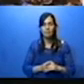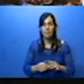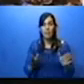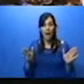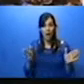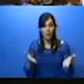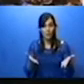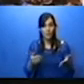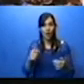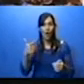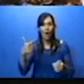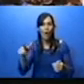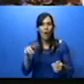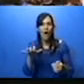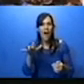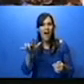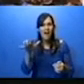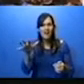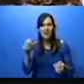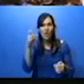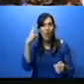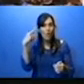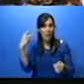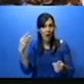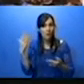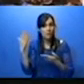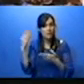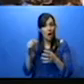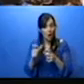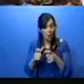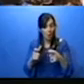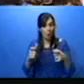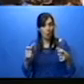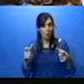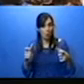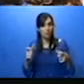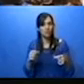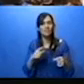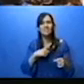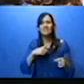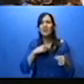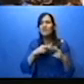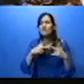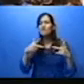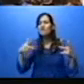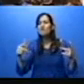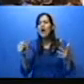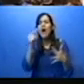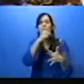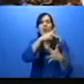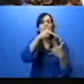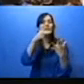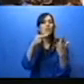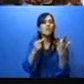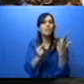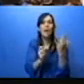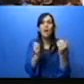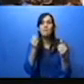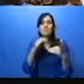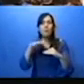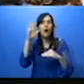Agora, uma aranha muito comum também, uma aranha grande, tem várias espécies, tem quase 1000 espécies